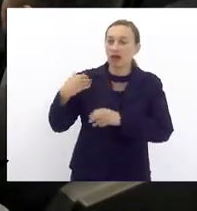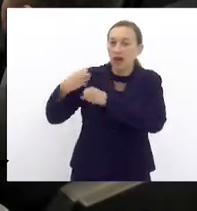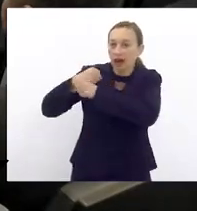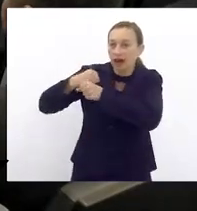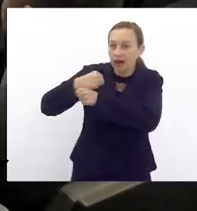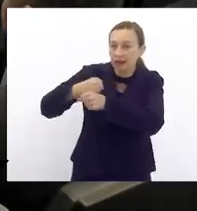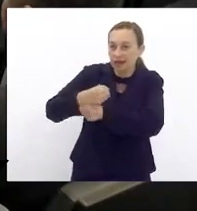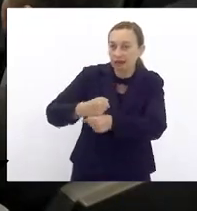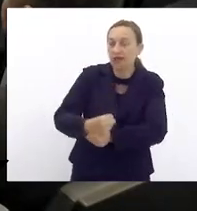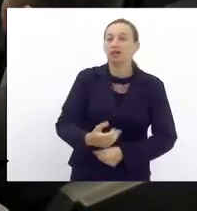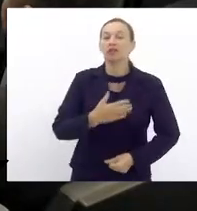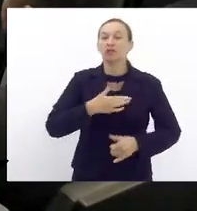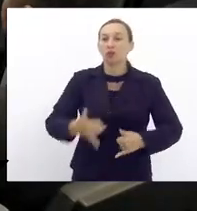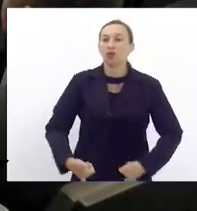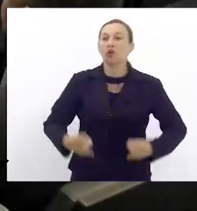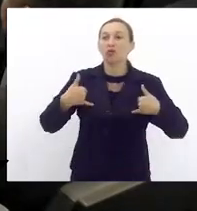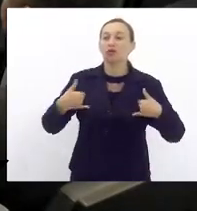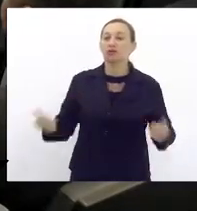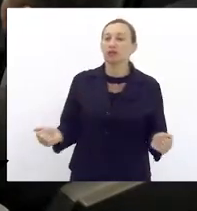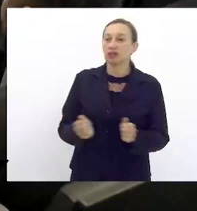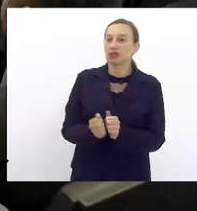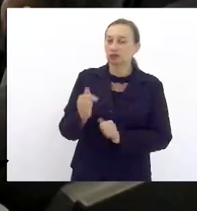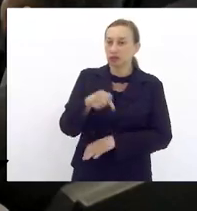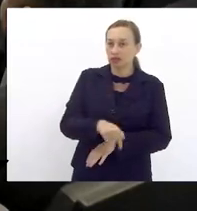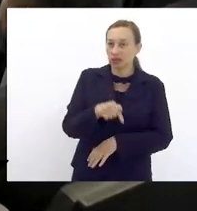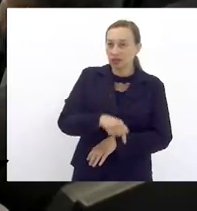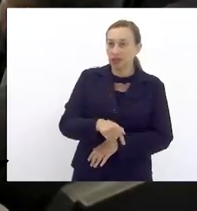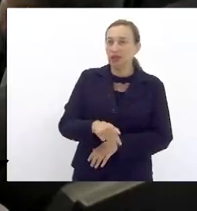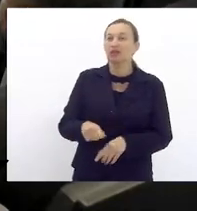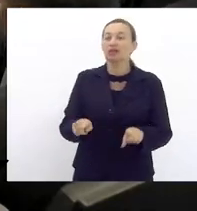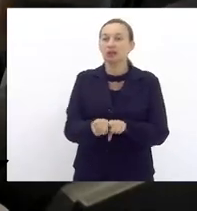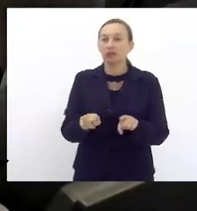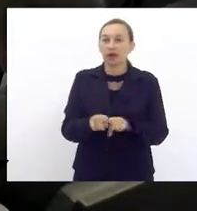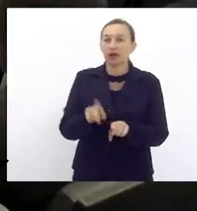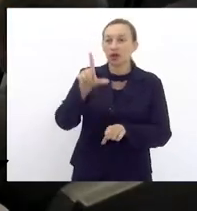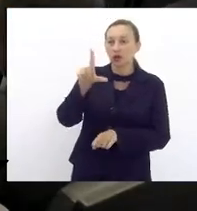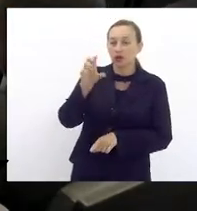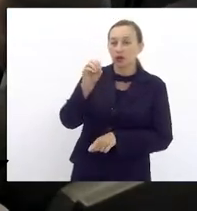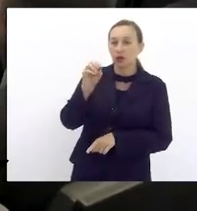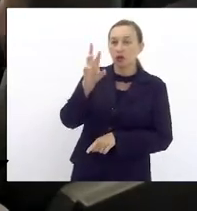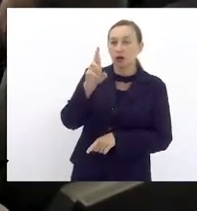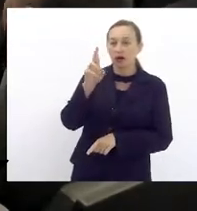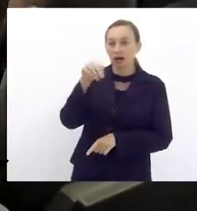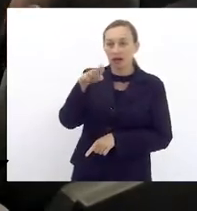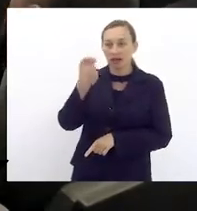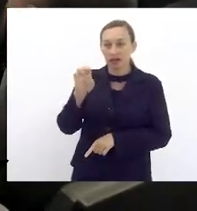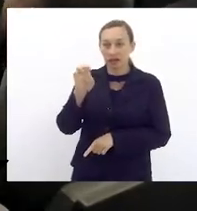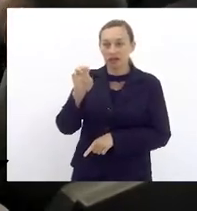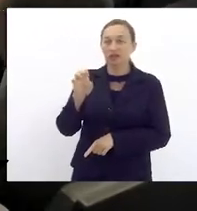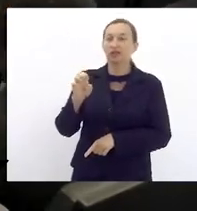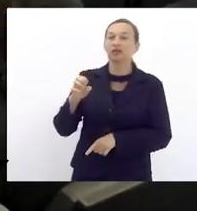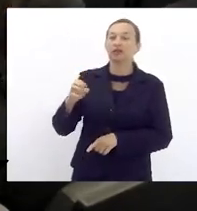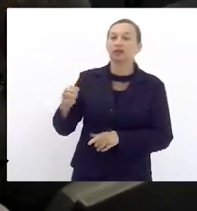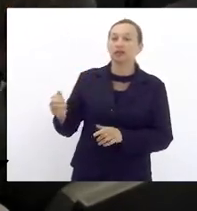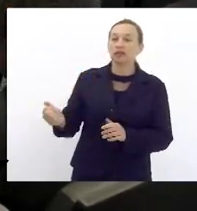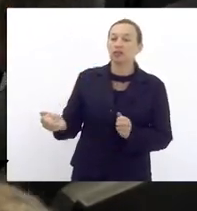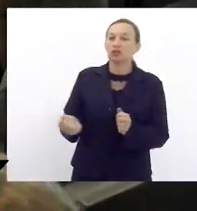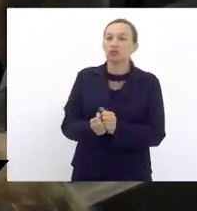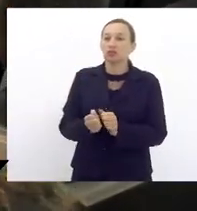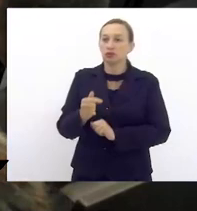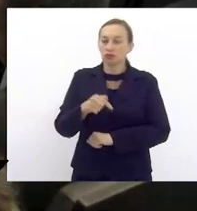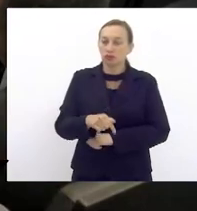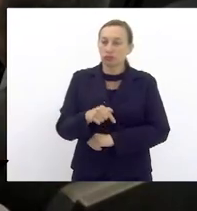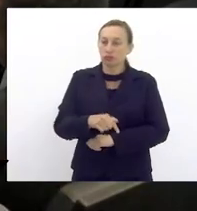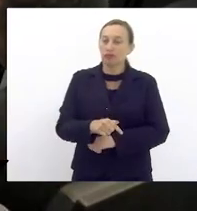que para mim é um orgulho tá aqui para mim e falo também para Lorrana que é da minha geração de movimento inteiro um